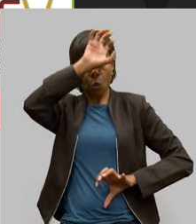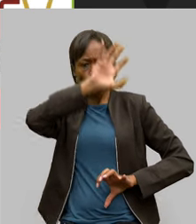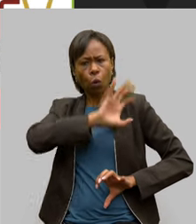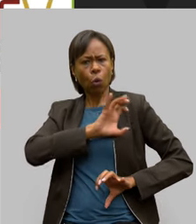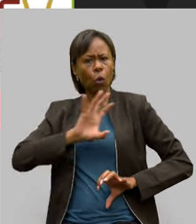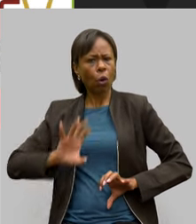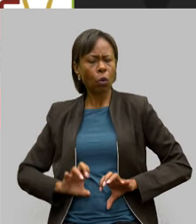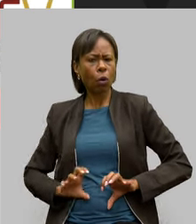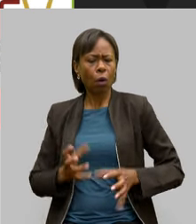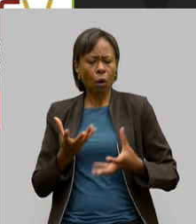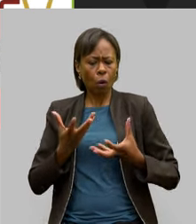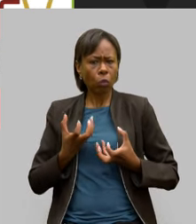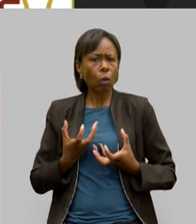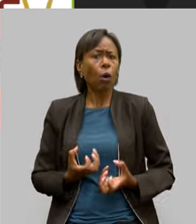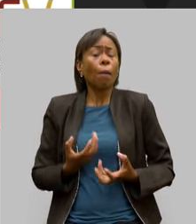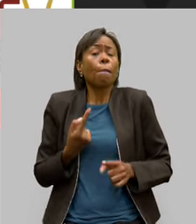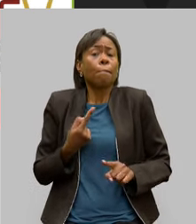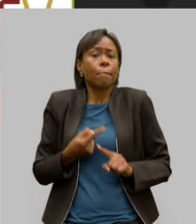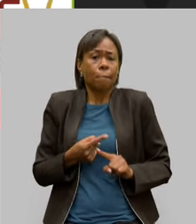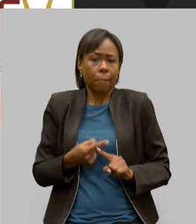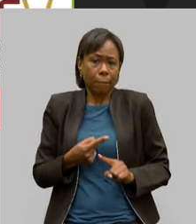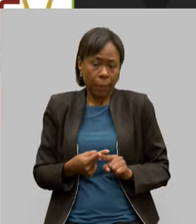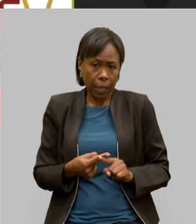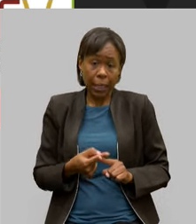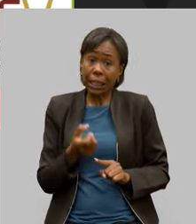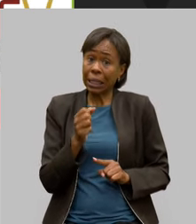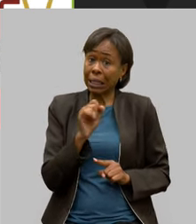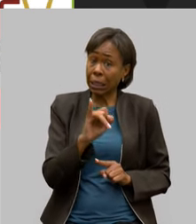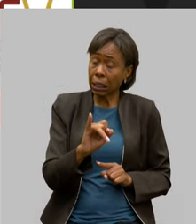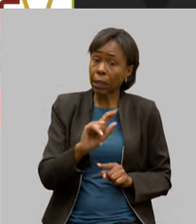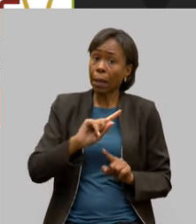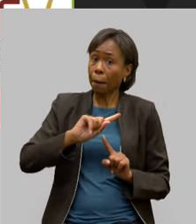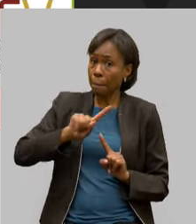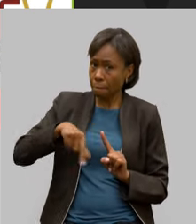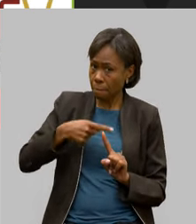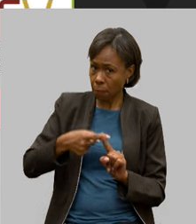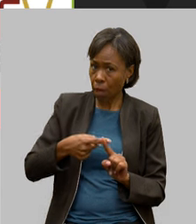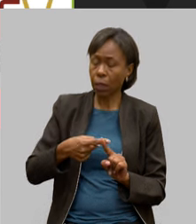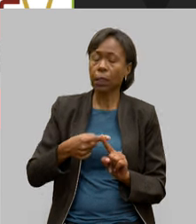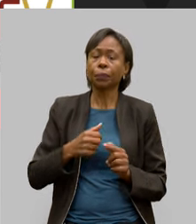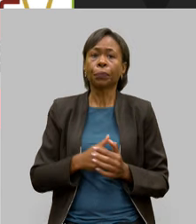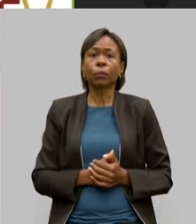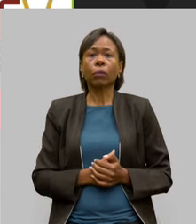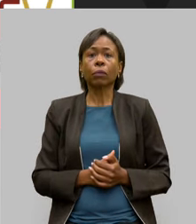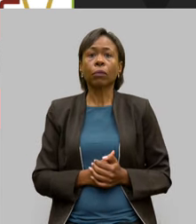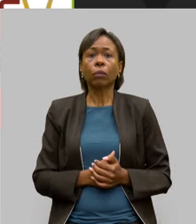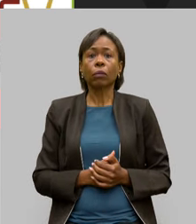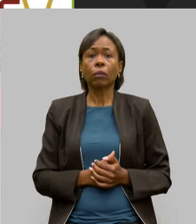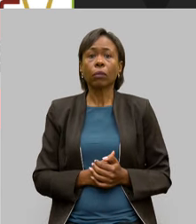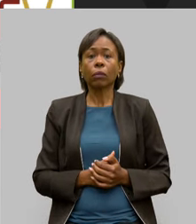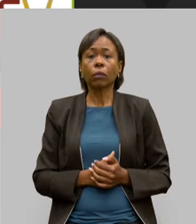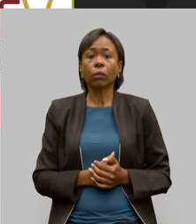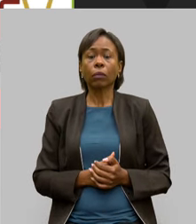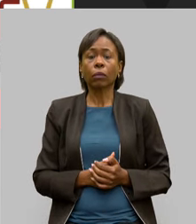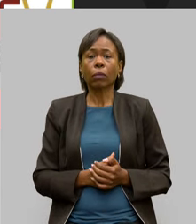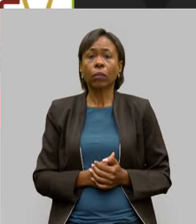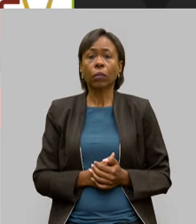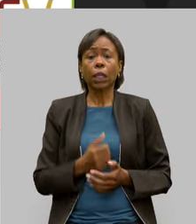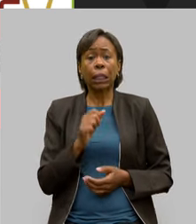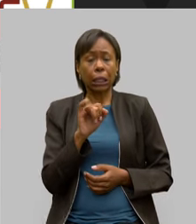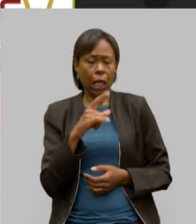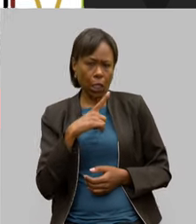E se nós suplementos como eh o Leandro comentou o Dr Leandro comentou hoje de manhã né se eu tenho